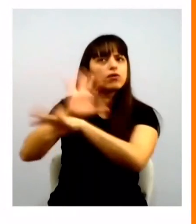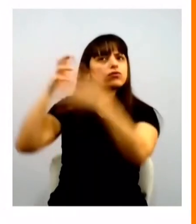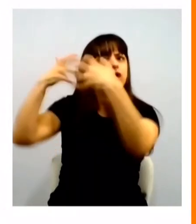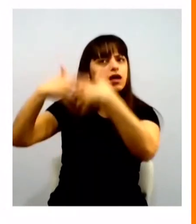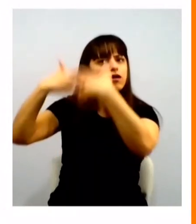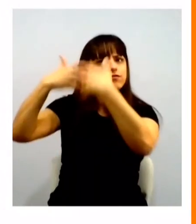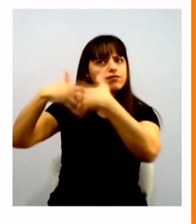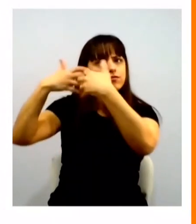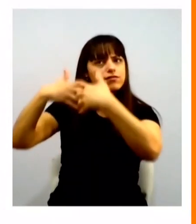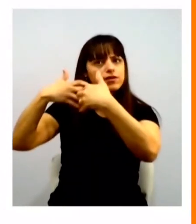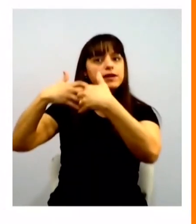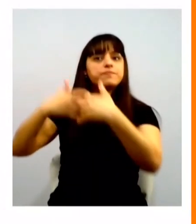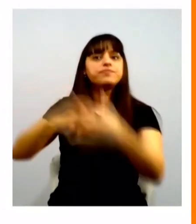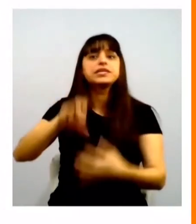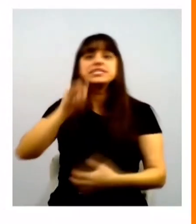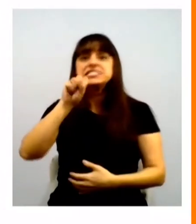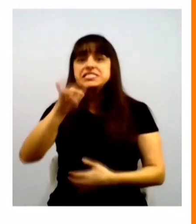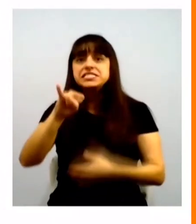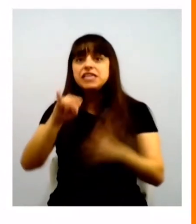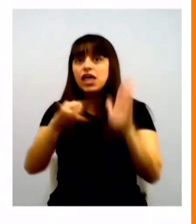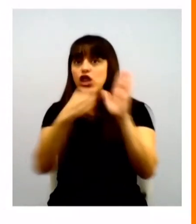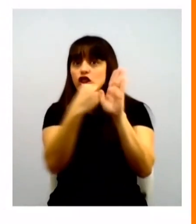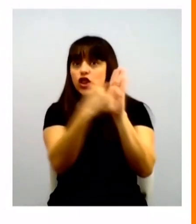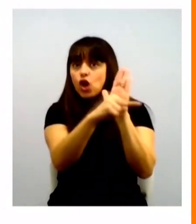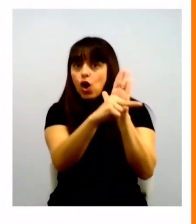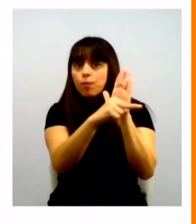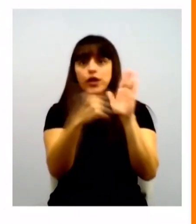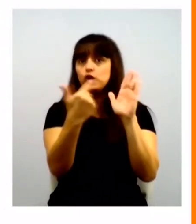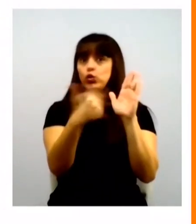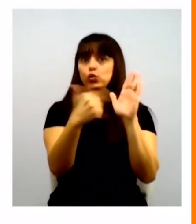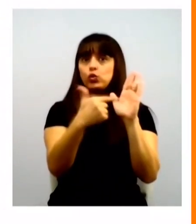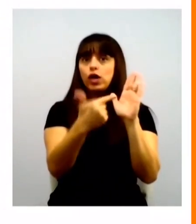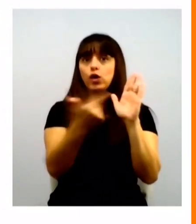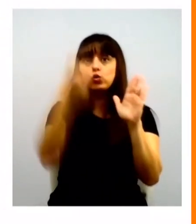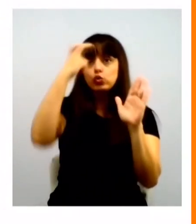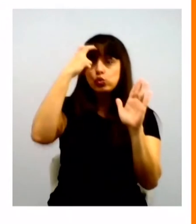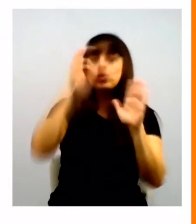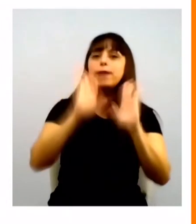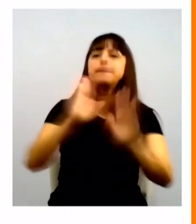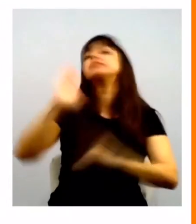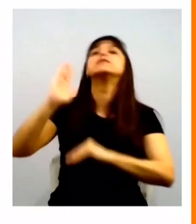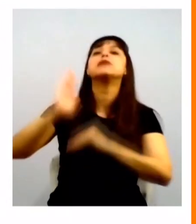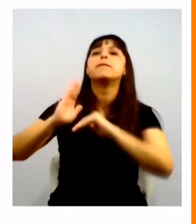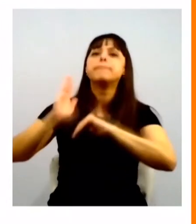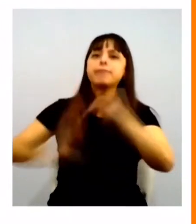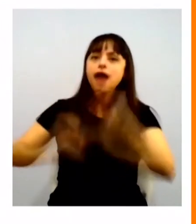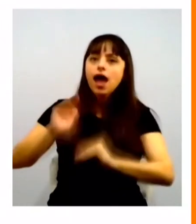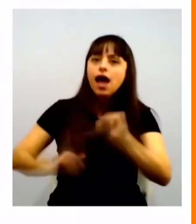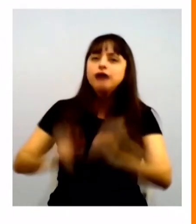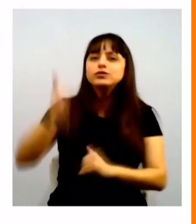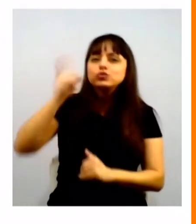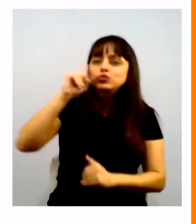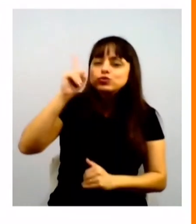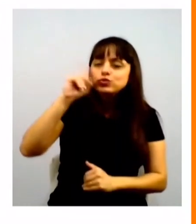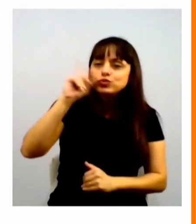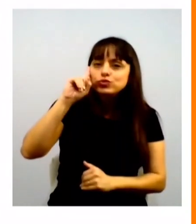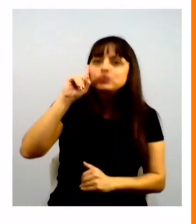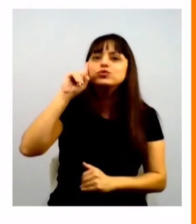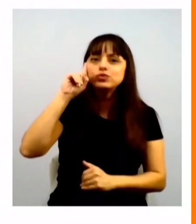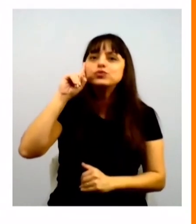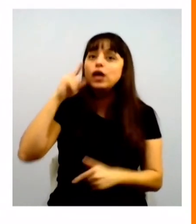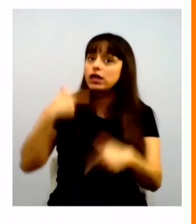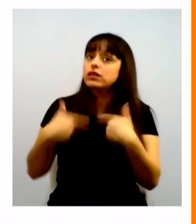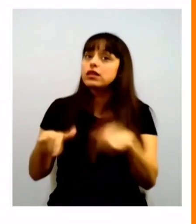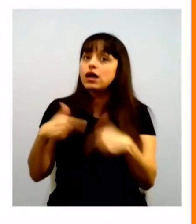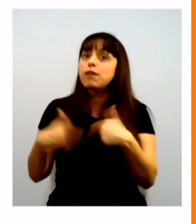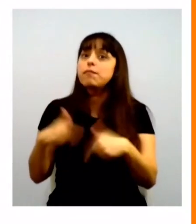tenha um objetivo na Agenda 2030, sim que há uma prática cultural, cotidiana, que trabalha nesta